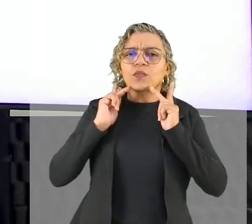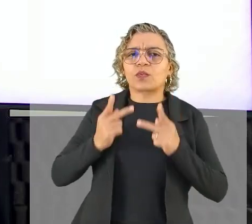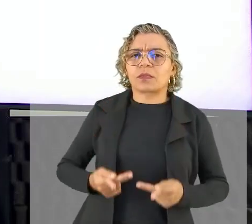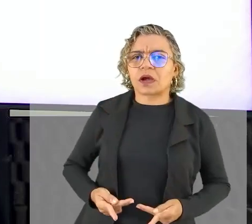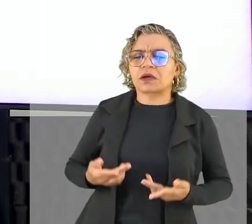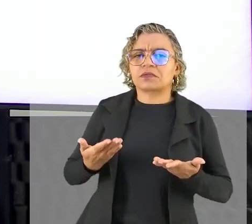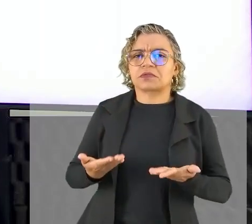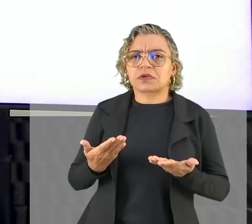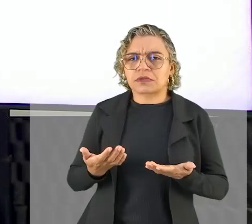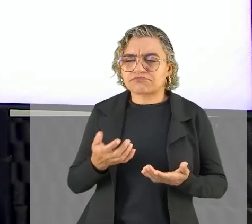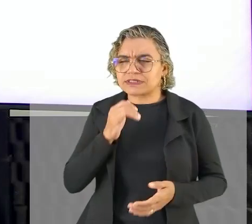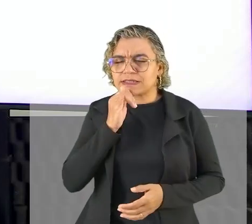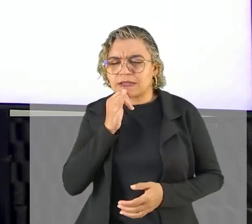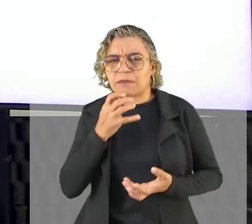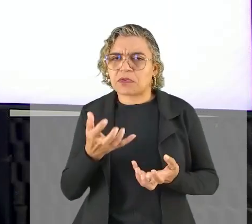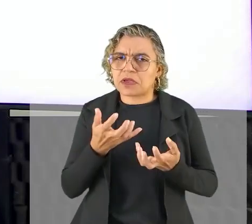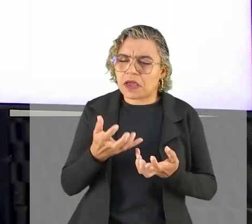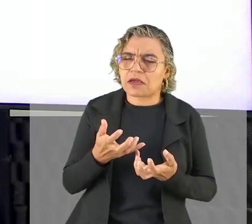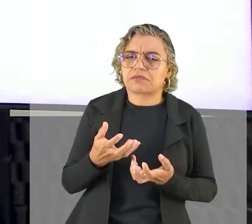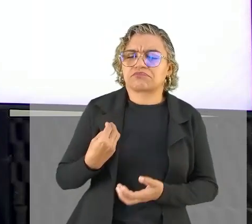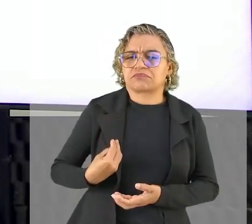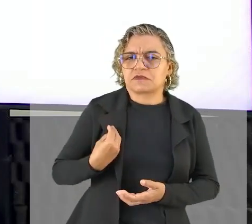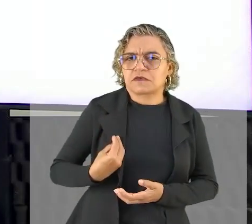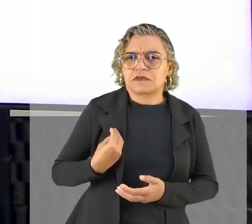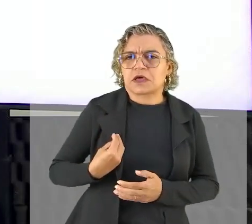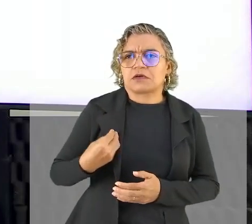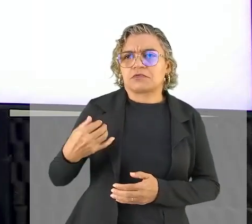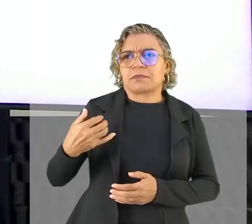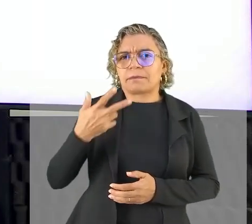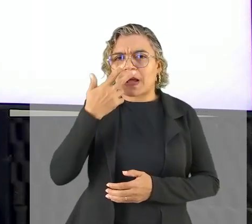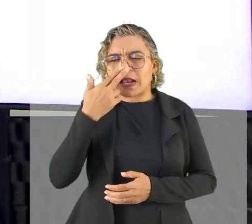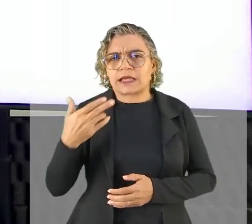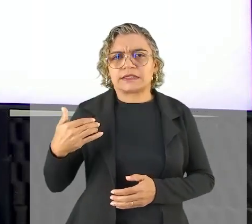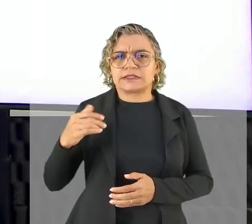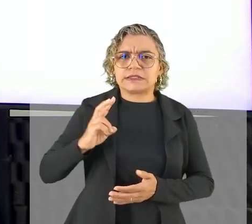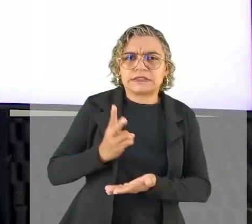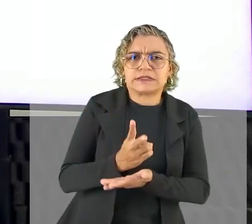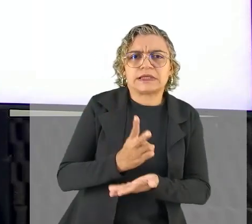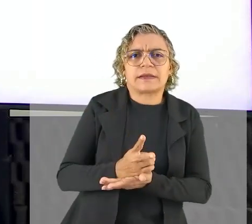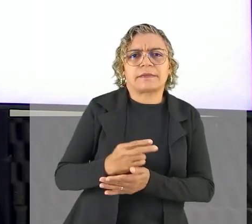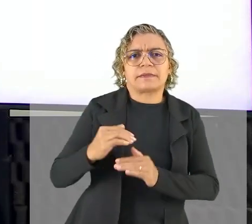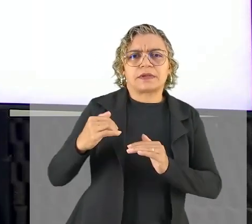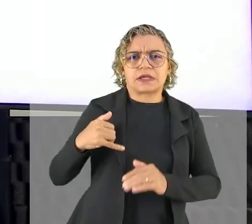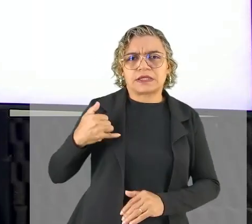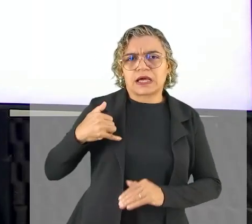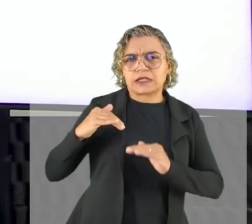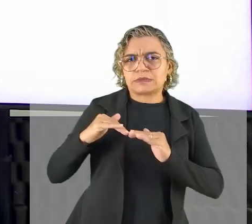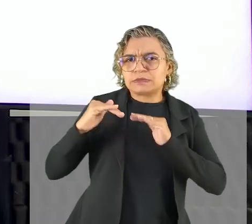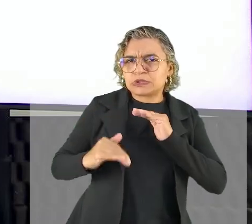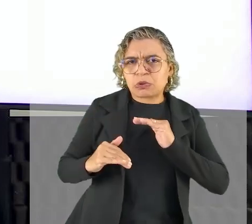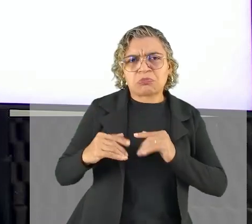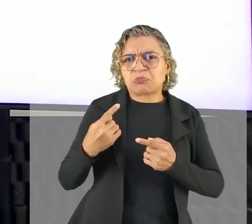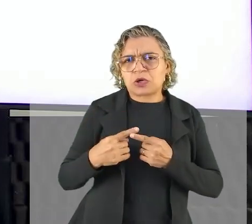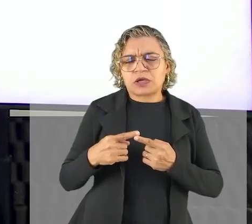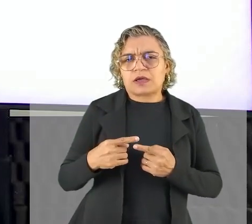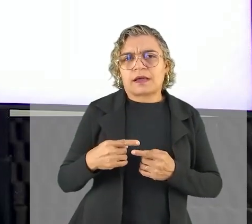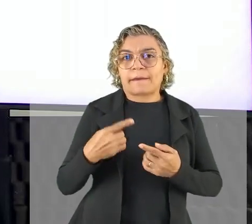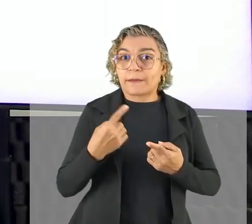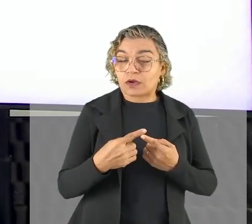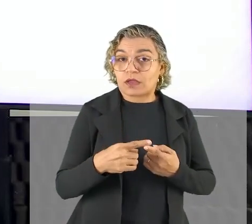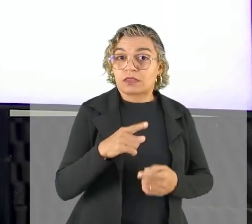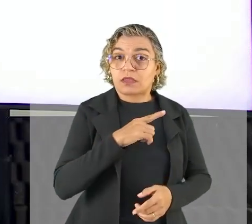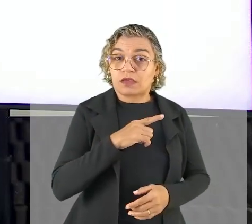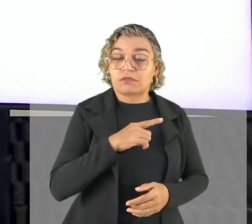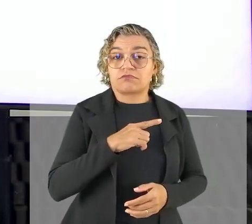de menoridade? Por pura ignorância, né? Por puro comodismo, por pura covardia. Por quê? Porque o Kant vai dizer que todo